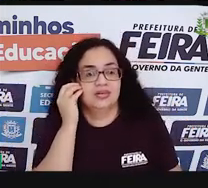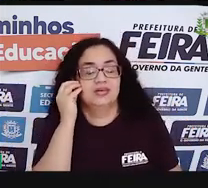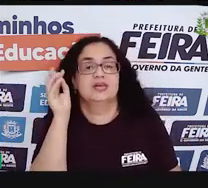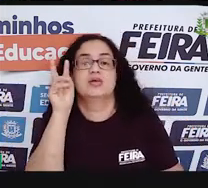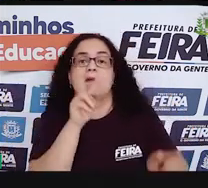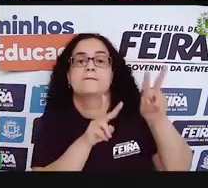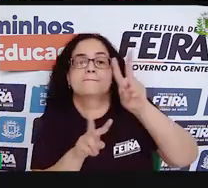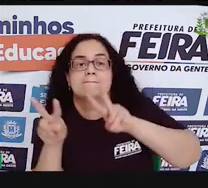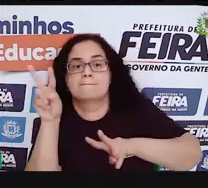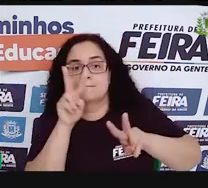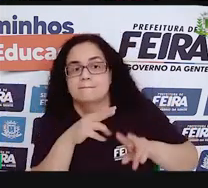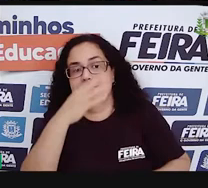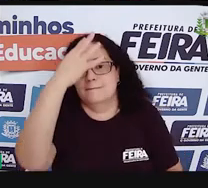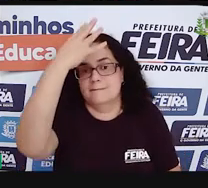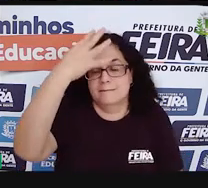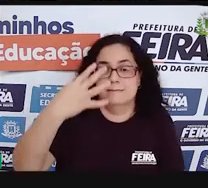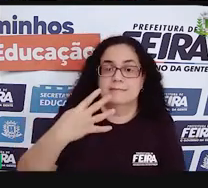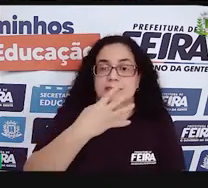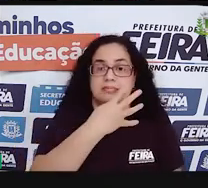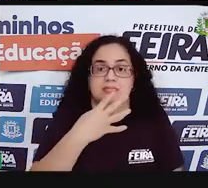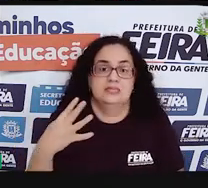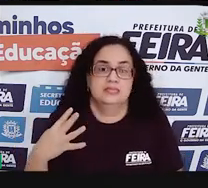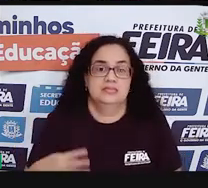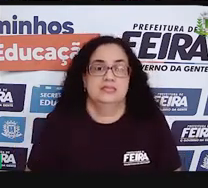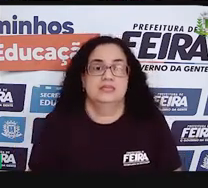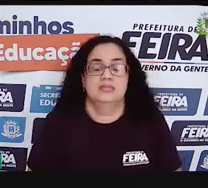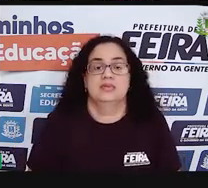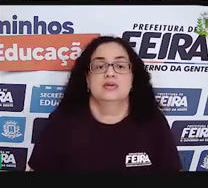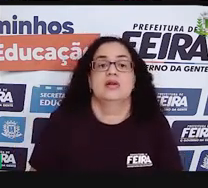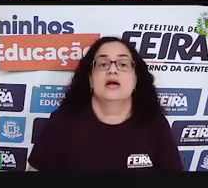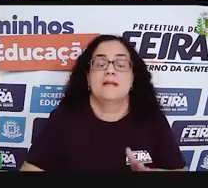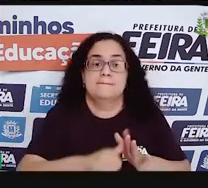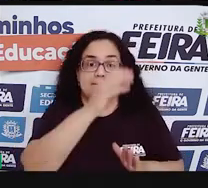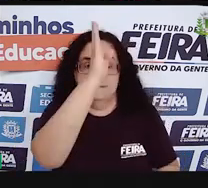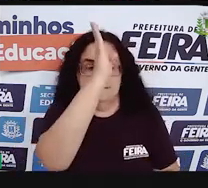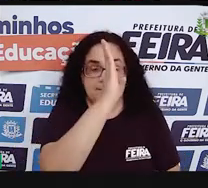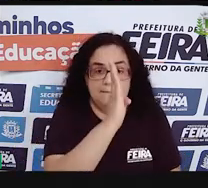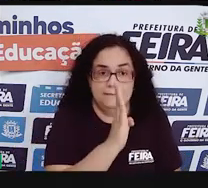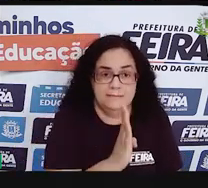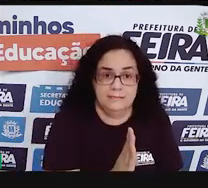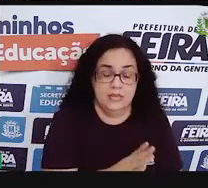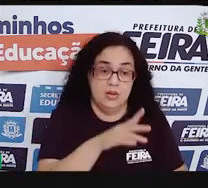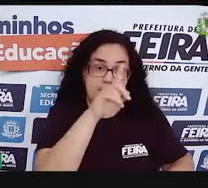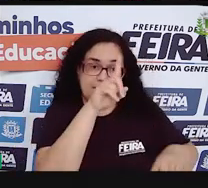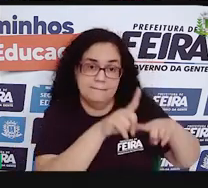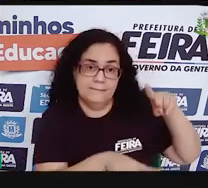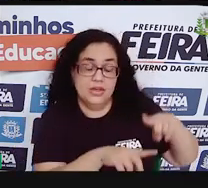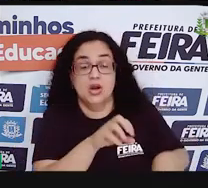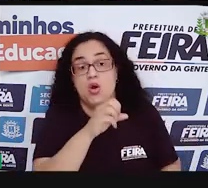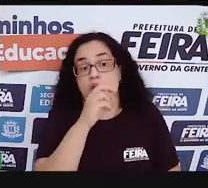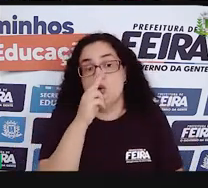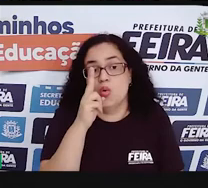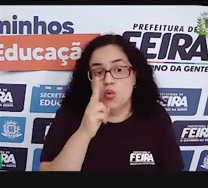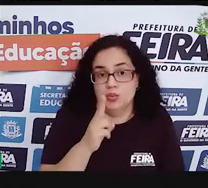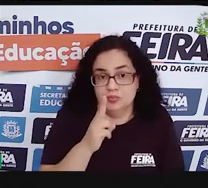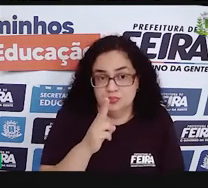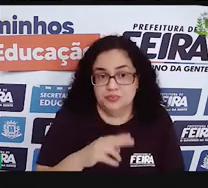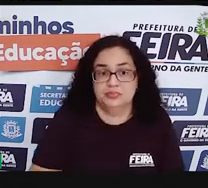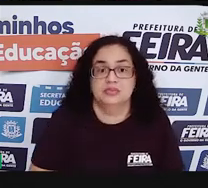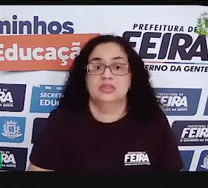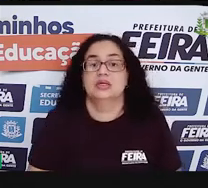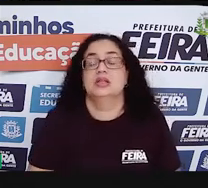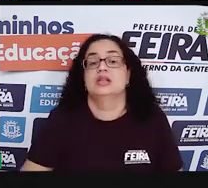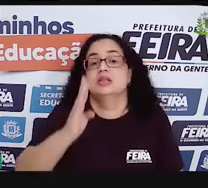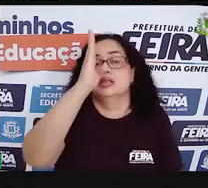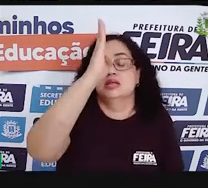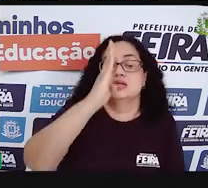observa a tabela dividida em três colunas. Na primeira coluna aparece aí material ou objetos. E aí